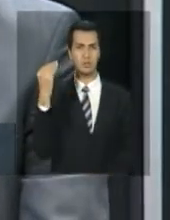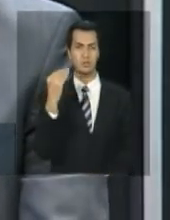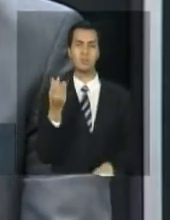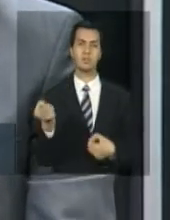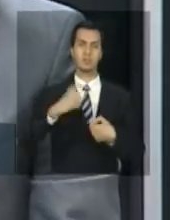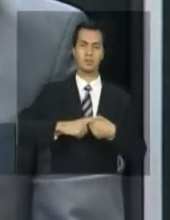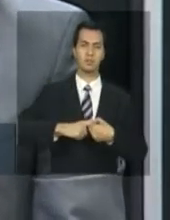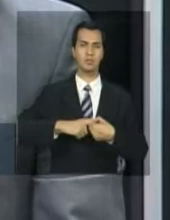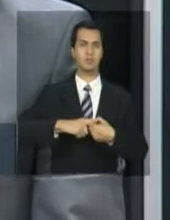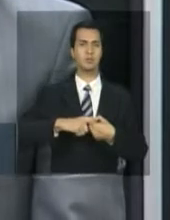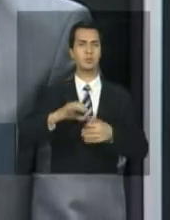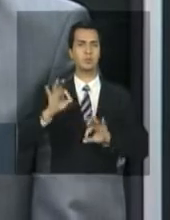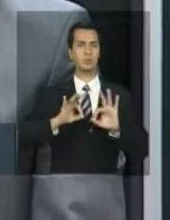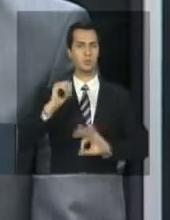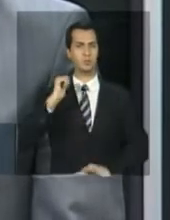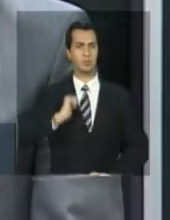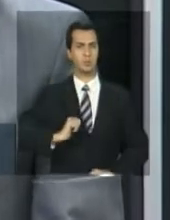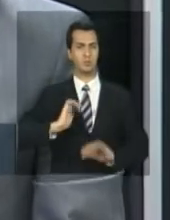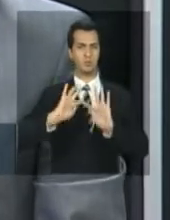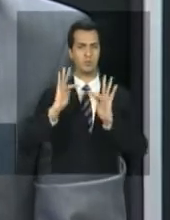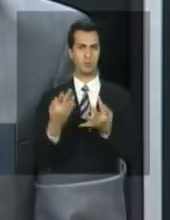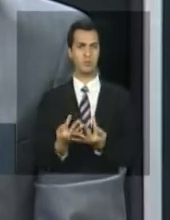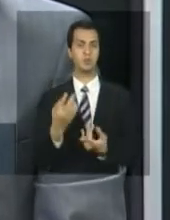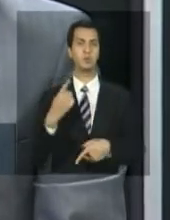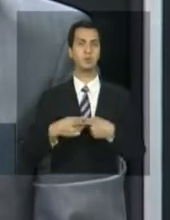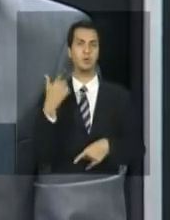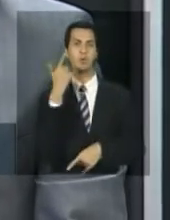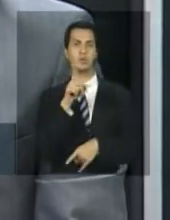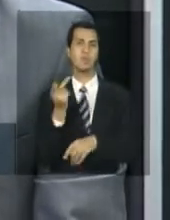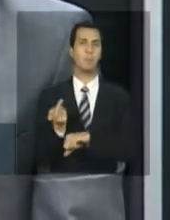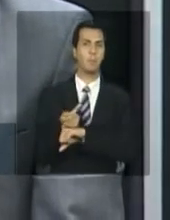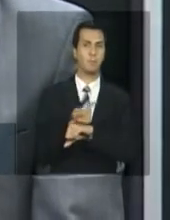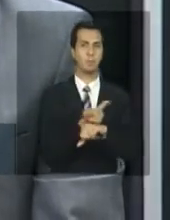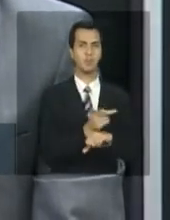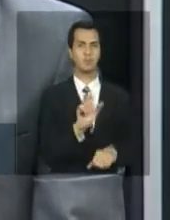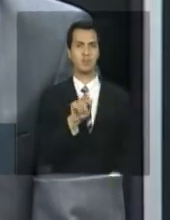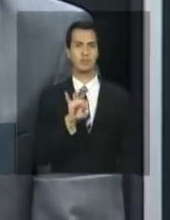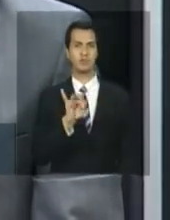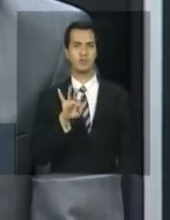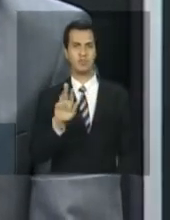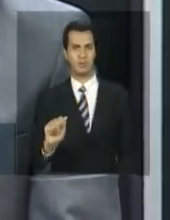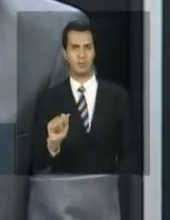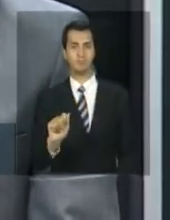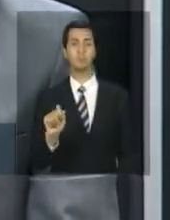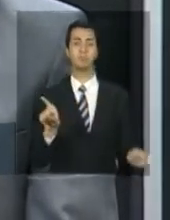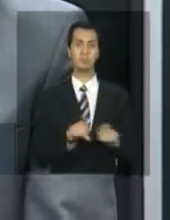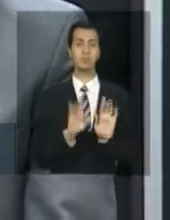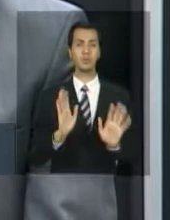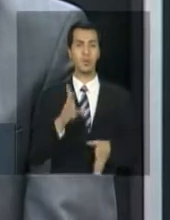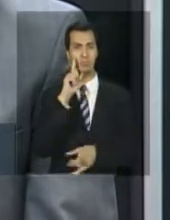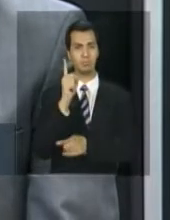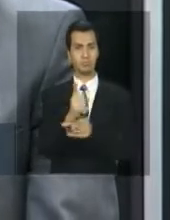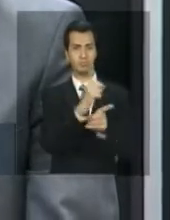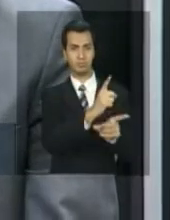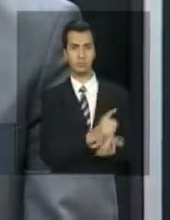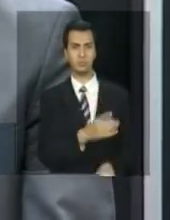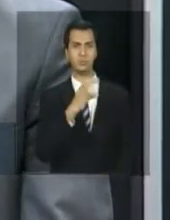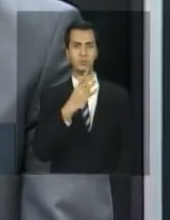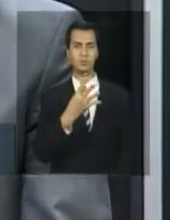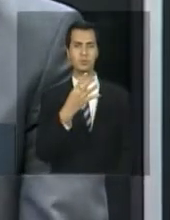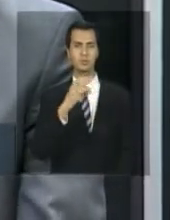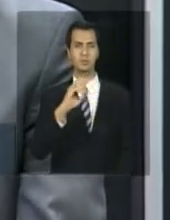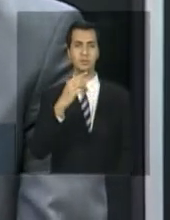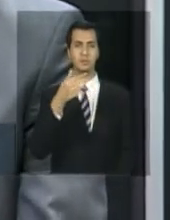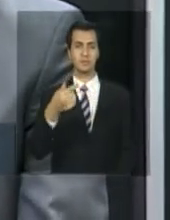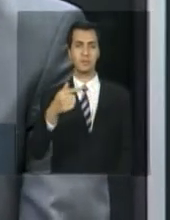Bolsa Família, por meio da busca ativa. Localizamos 407 mil famílias que